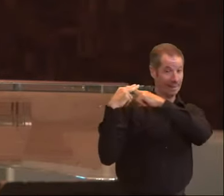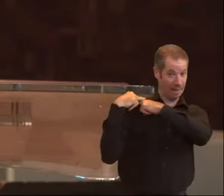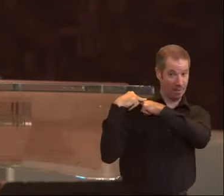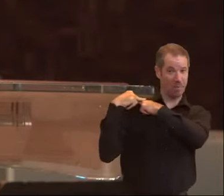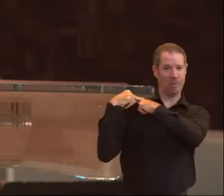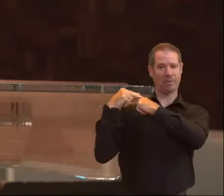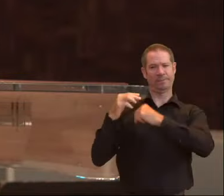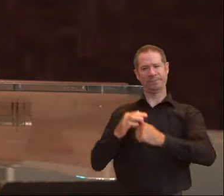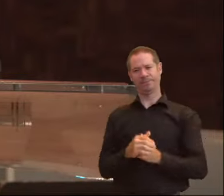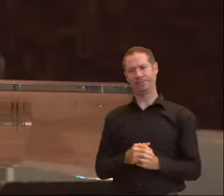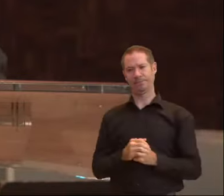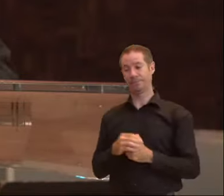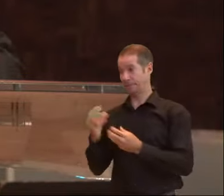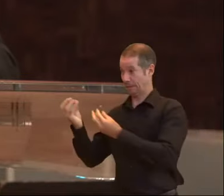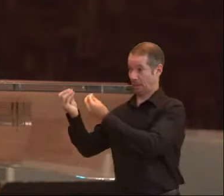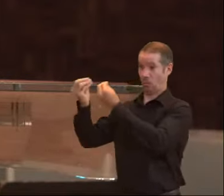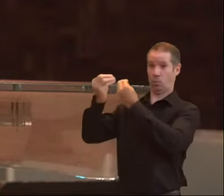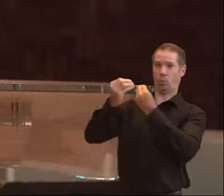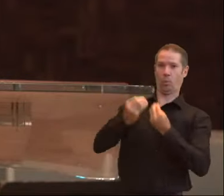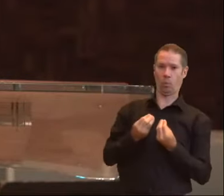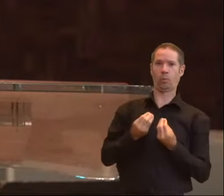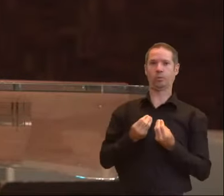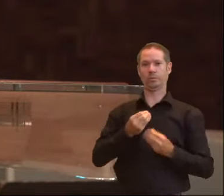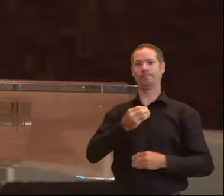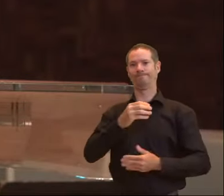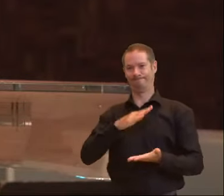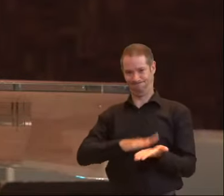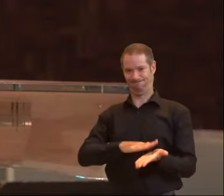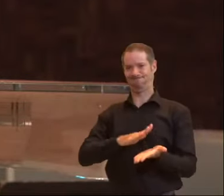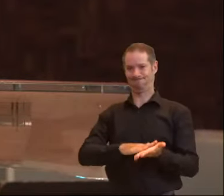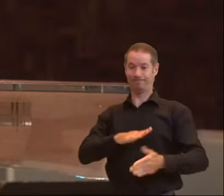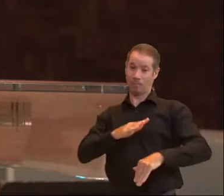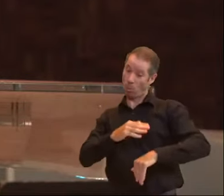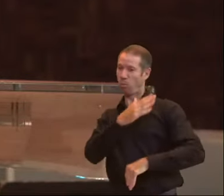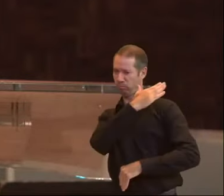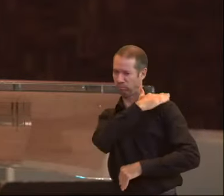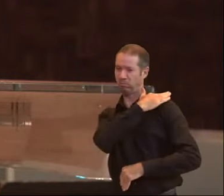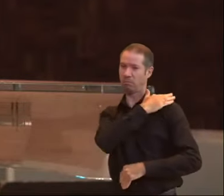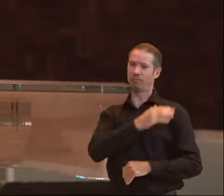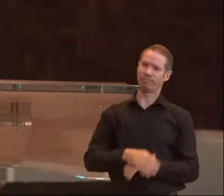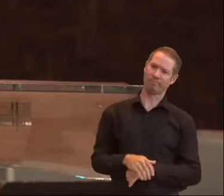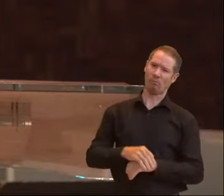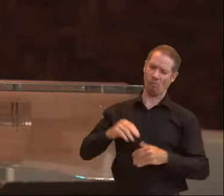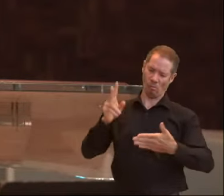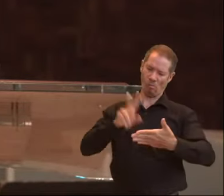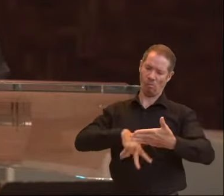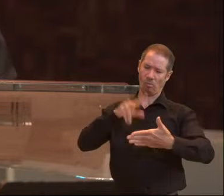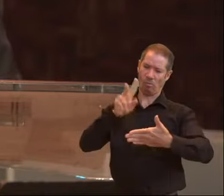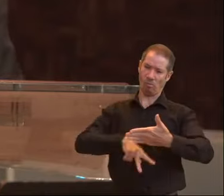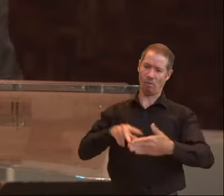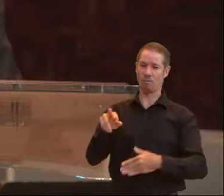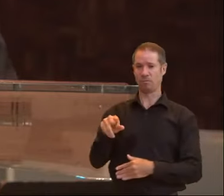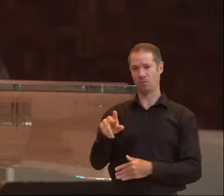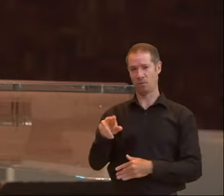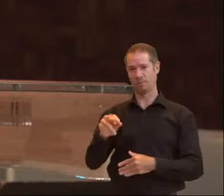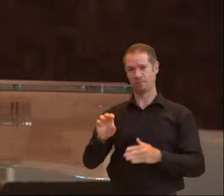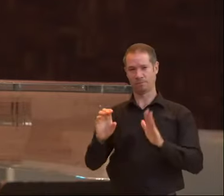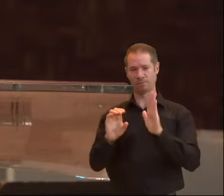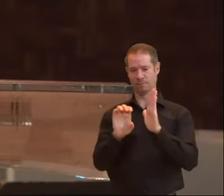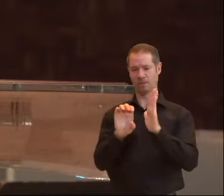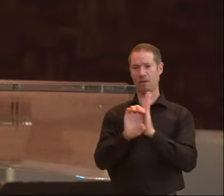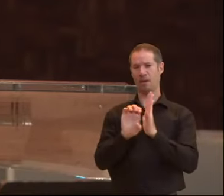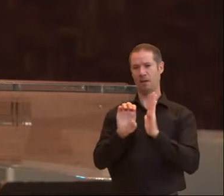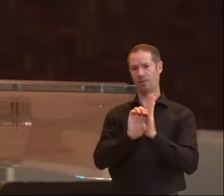responsabilidade que nos é incumbida. Eu quero ler com os irmãos, no Evangelho de